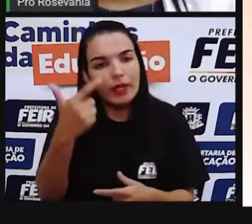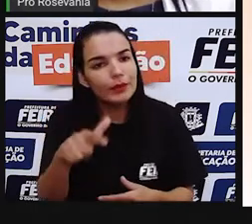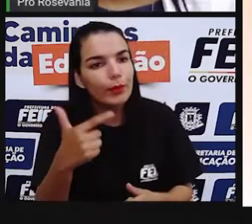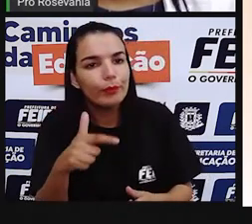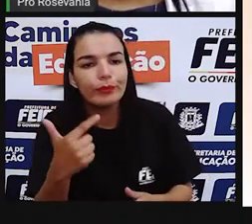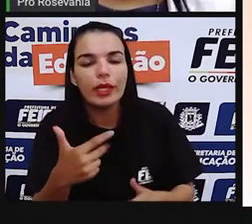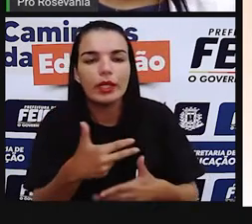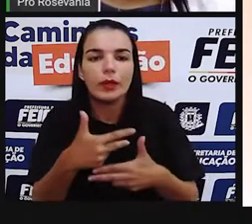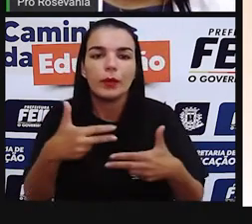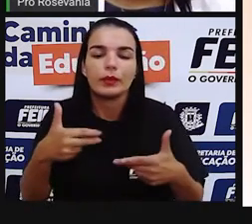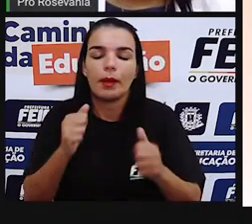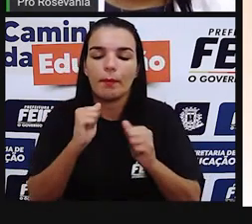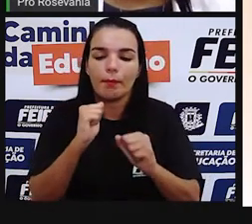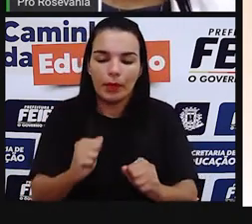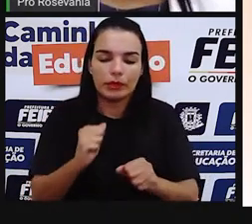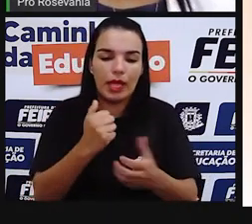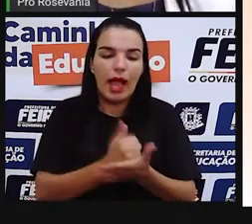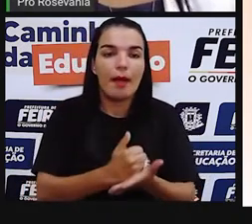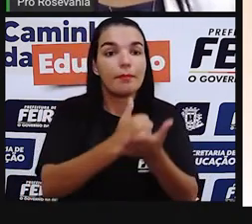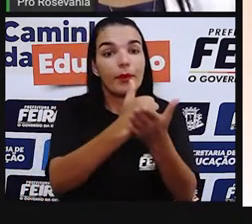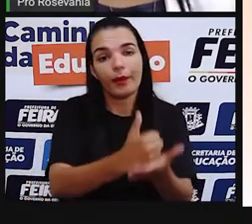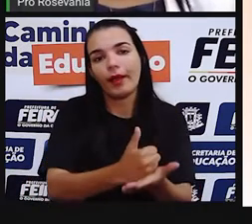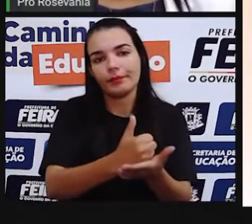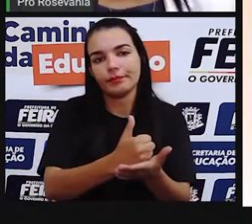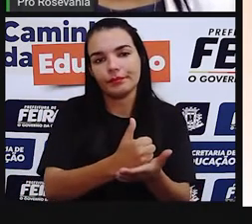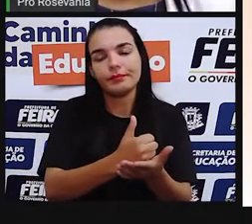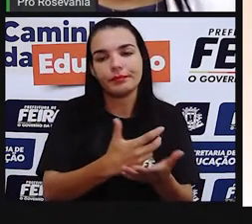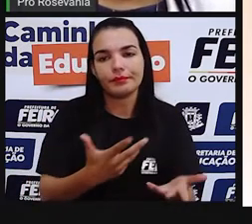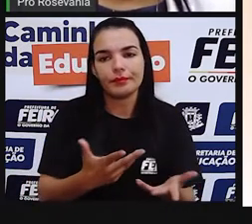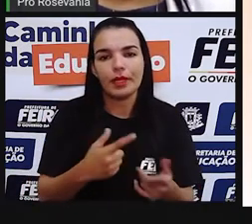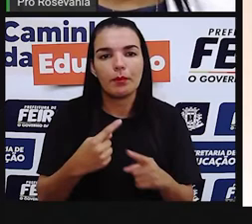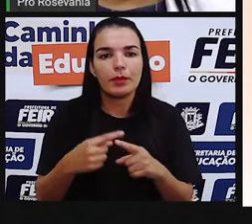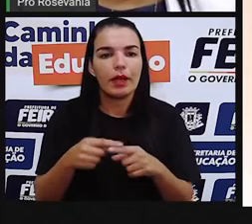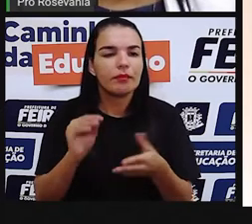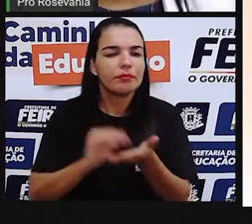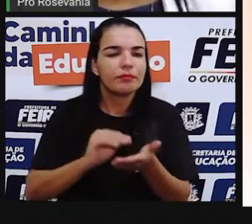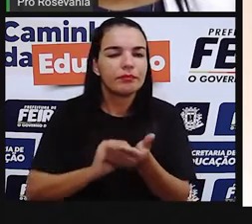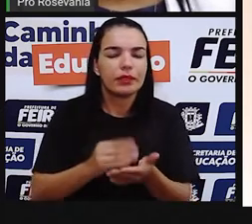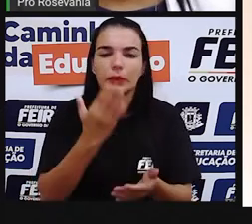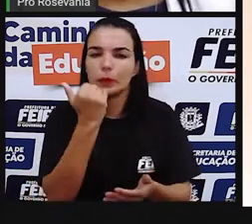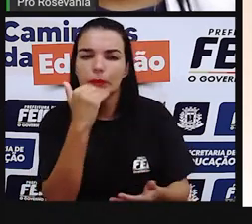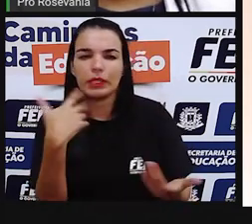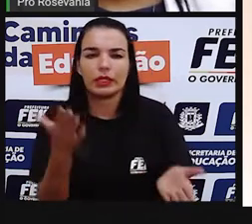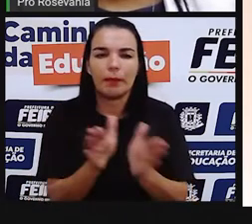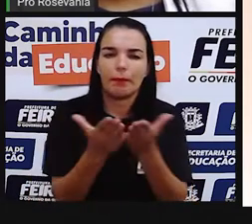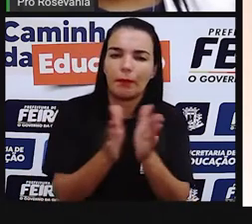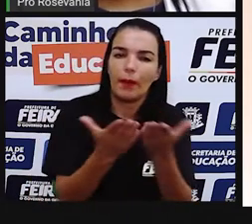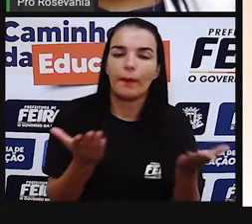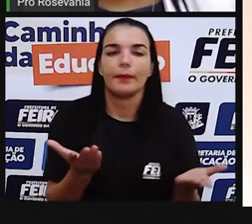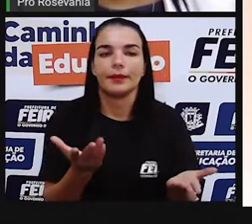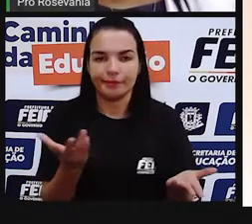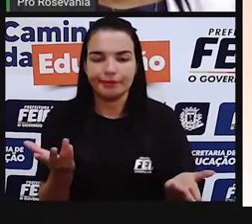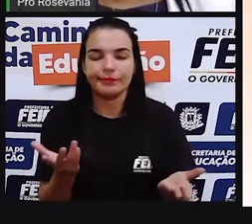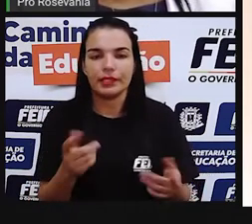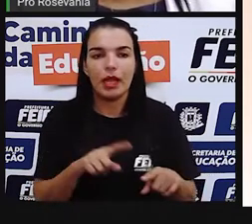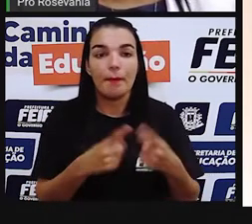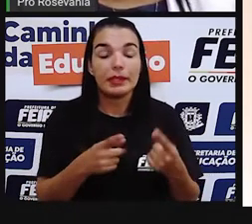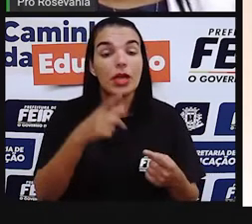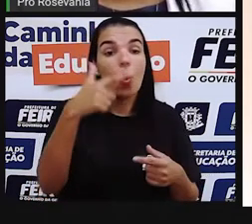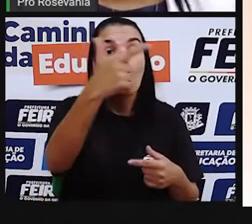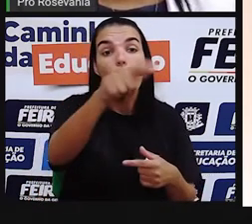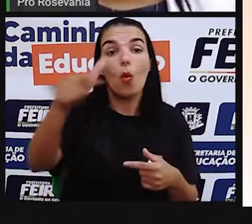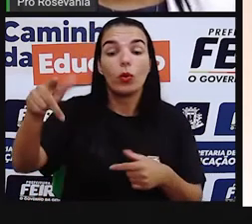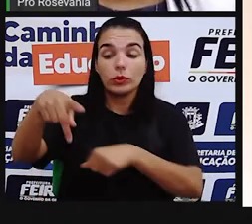casa e tudo falta. Enquanto alguns outros países, né, a população vive de forma muito mais abastada, você tem contato com muita coisa. Inclusive,